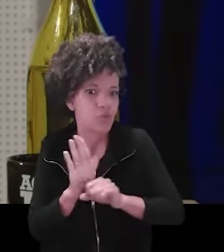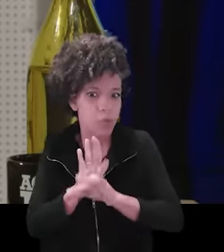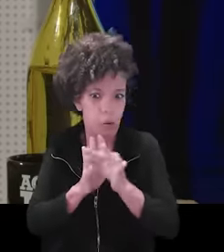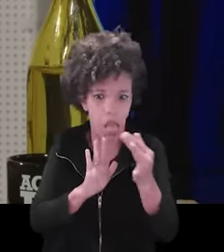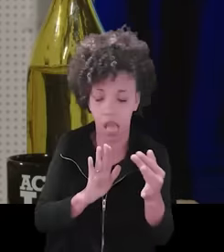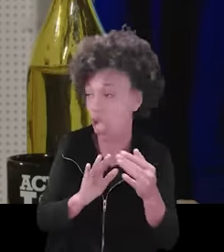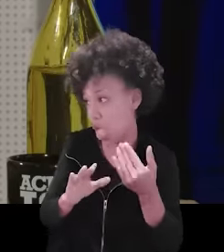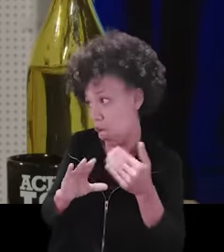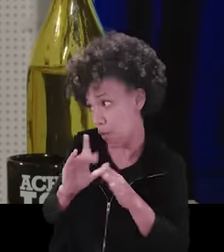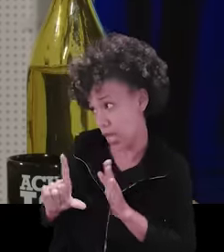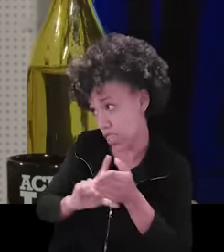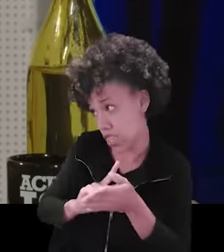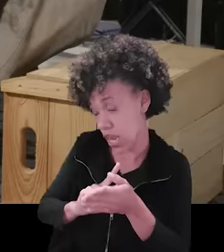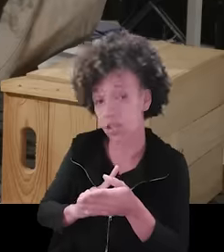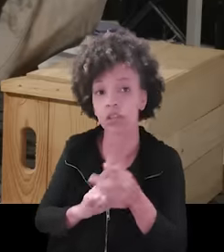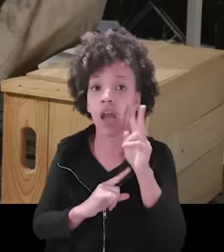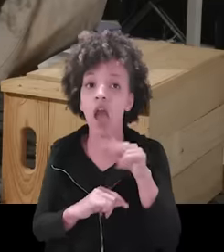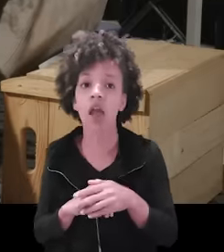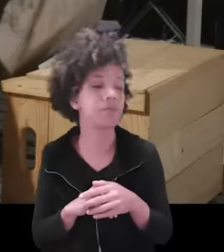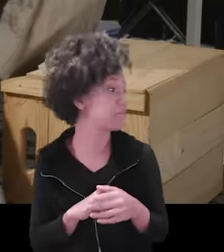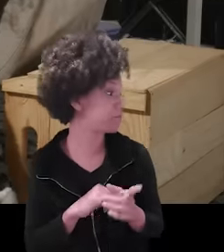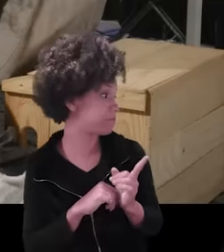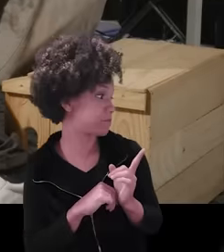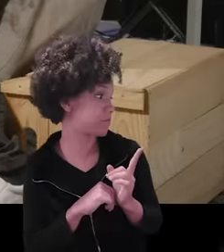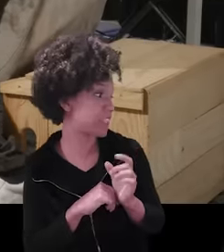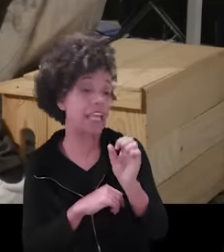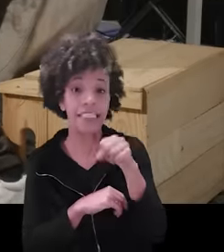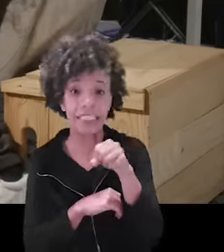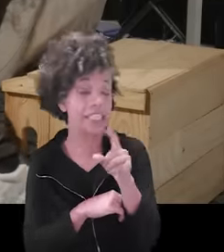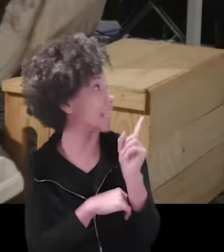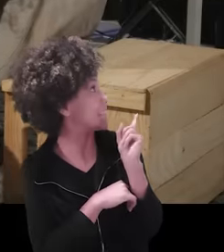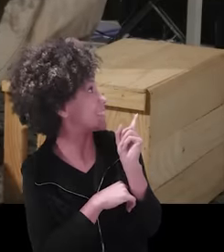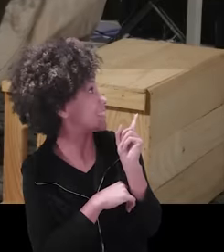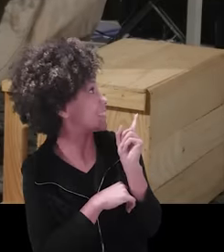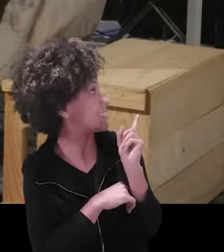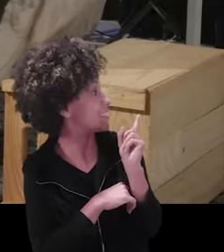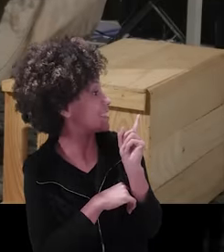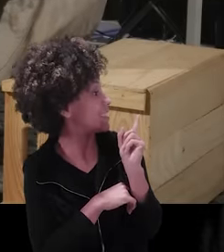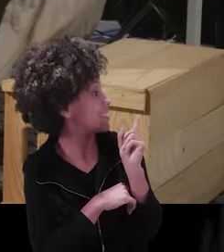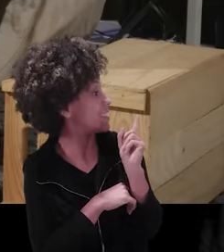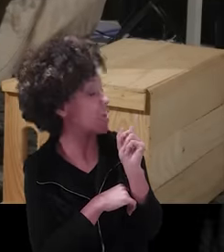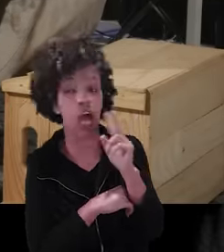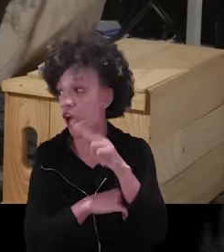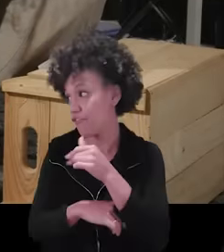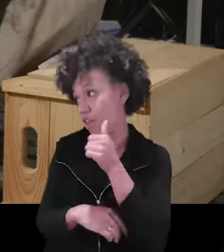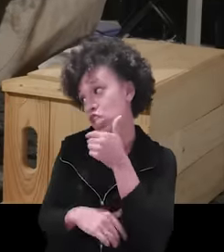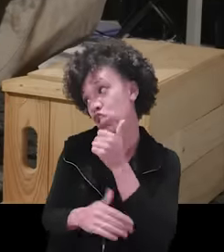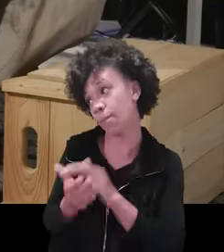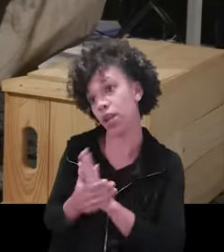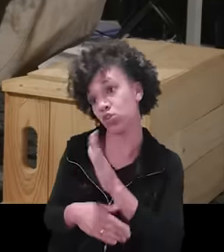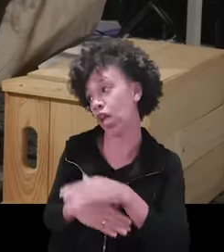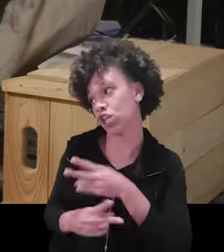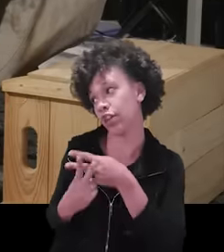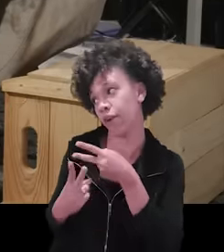vários graus entrei aqui ó entrou entre é isso aqui isso ver se ela ver se